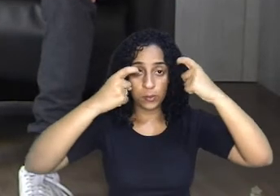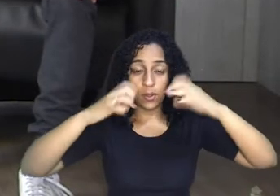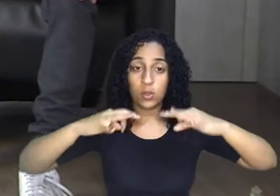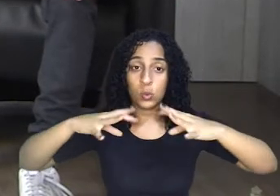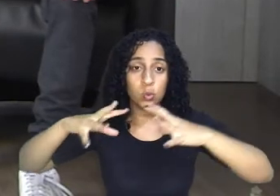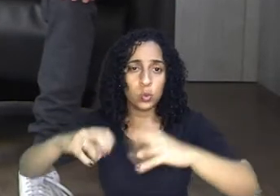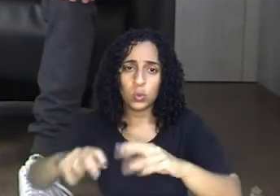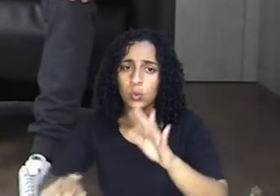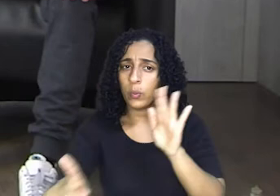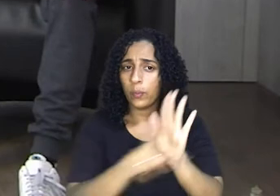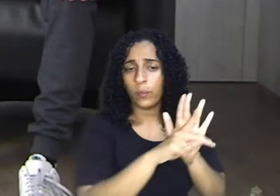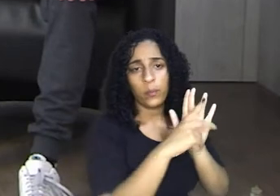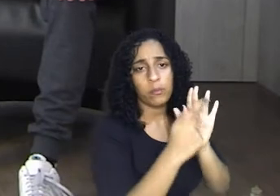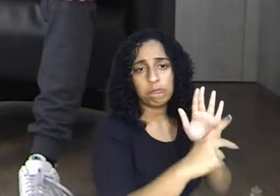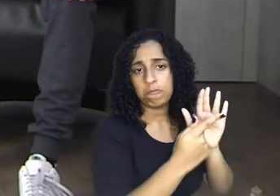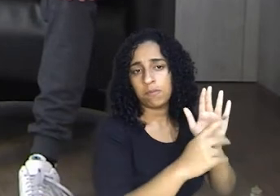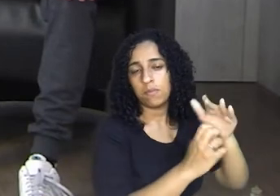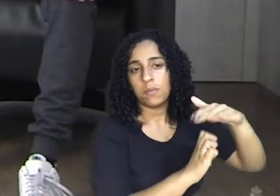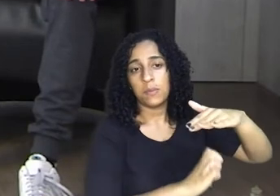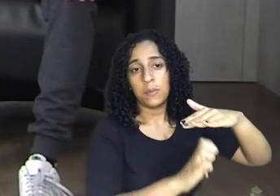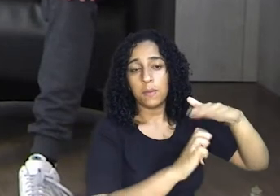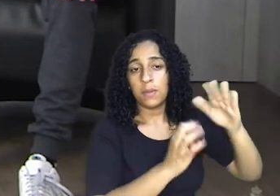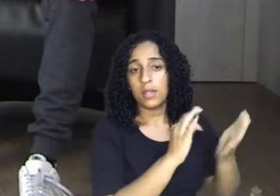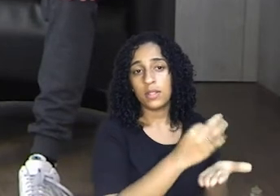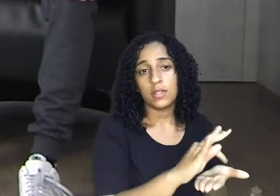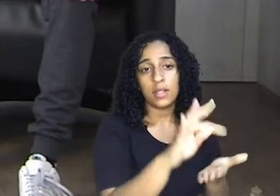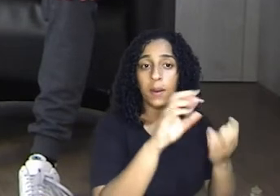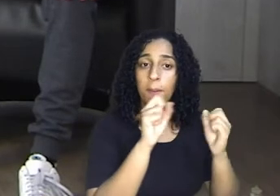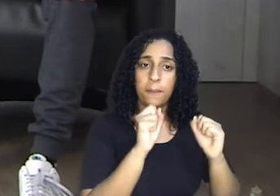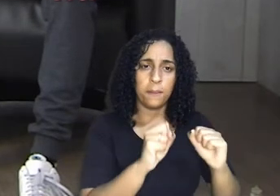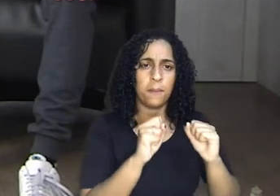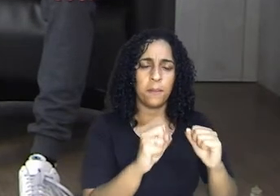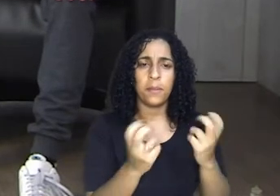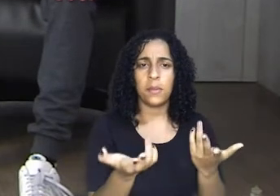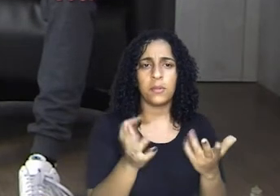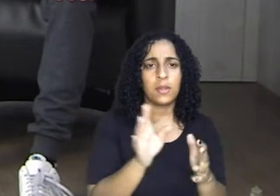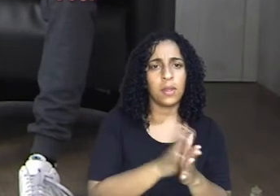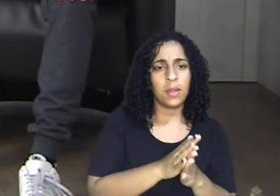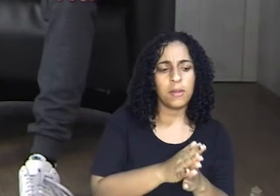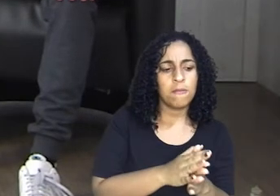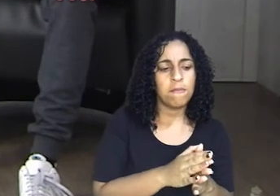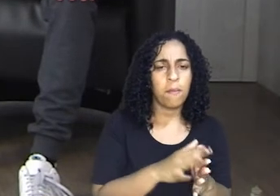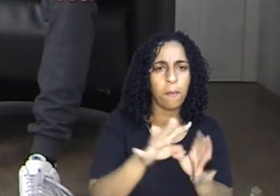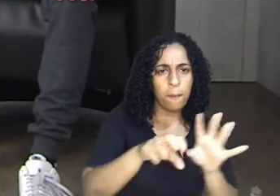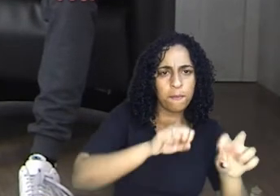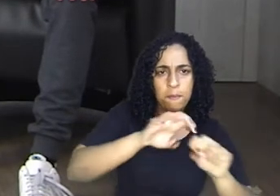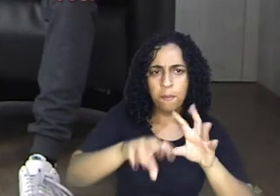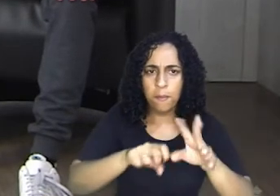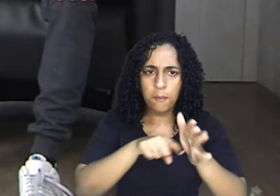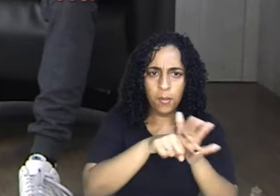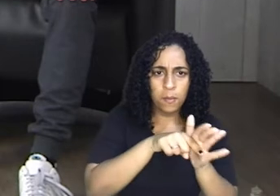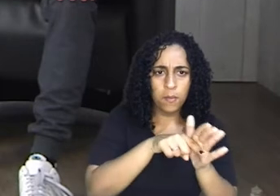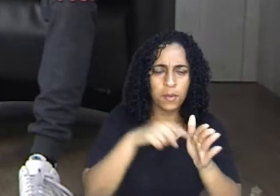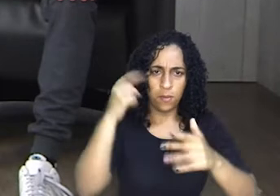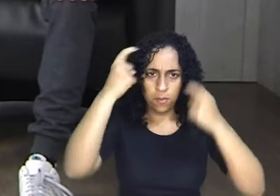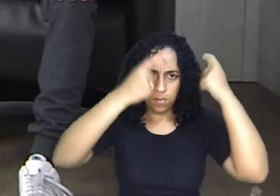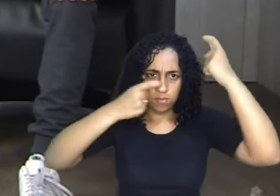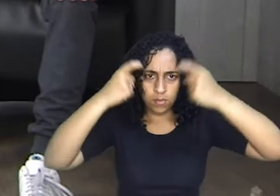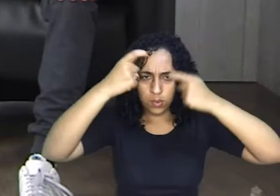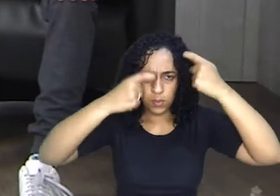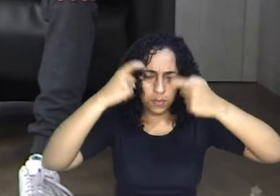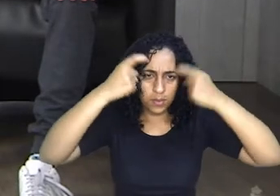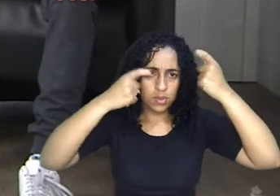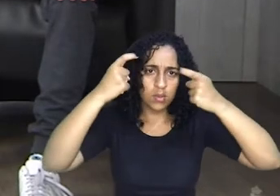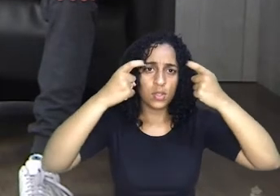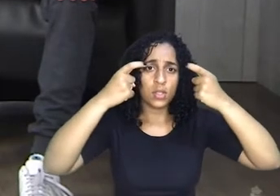tudo está nas mãos dessas empresas de tecnologia que podem muito bem fazer ali um levantamento então de quais são as nossas preocupações